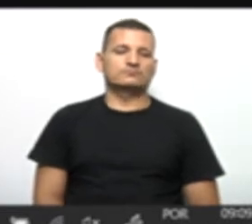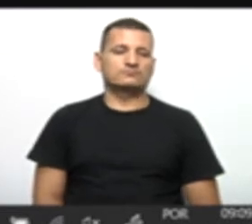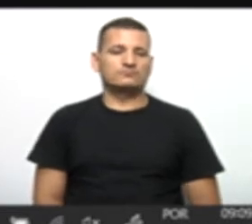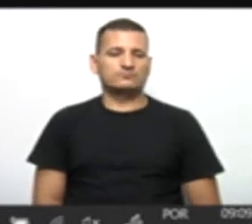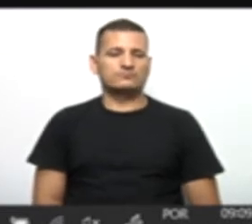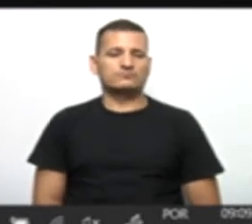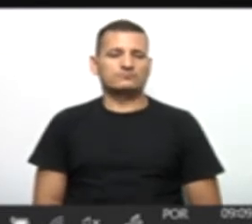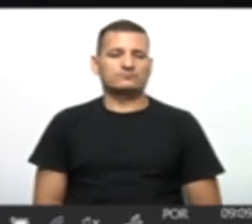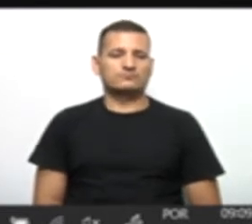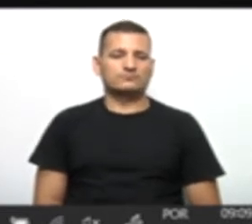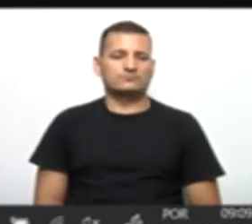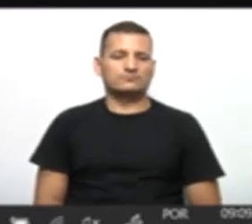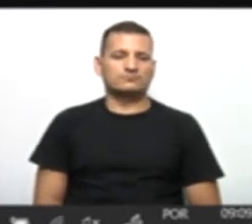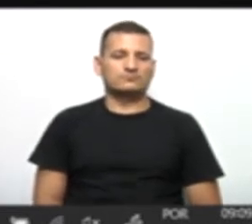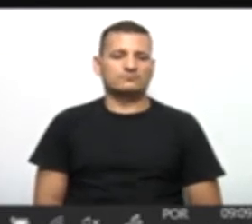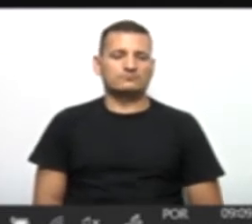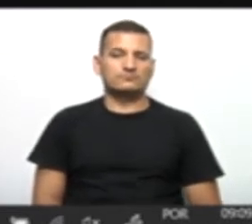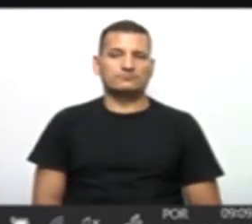ok?